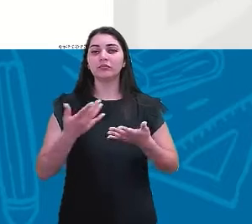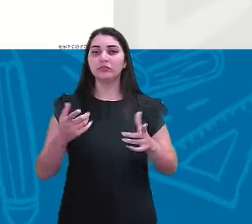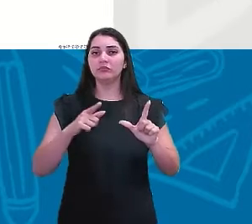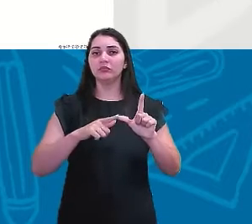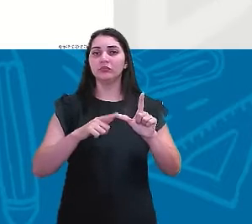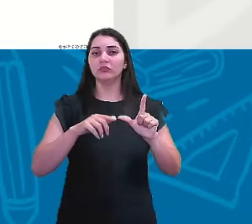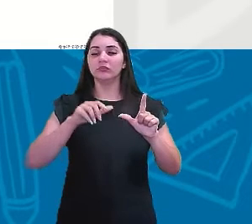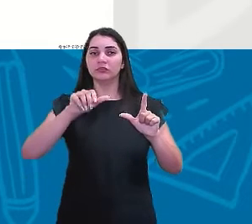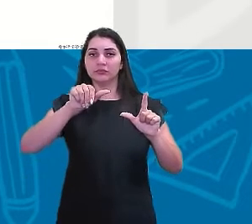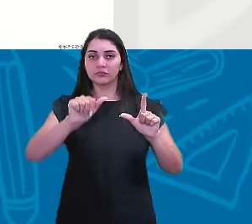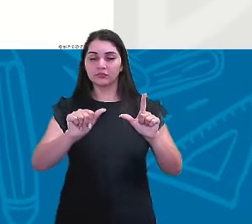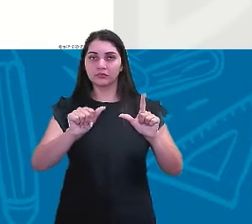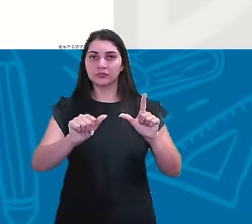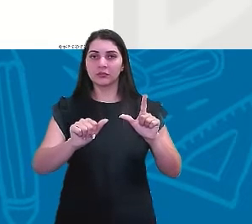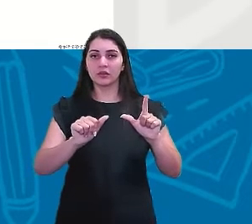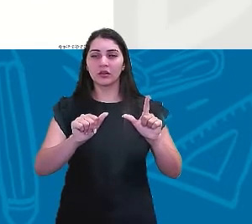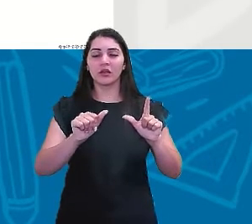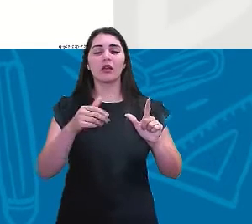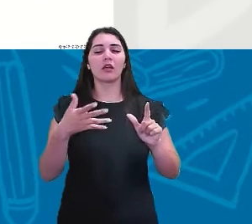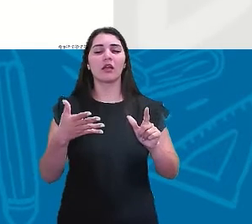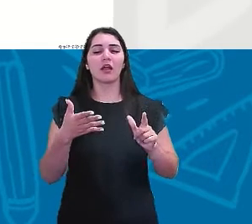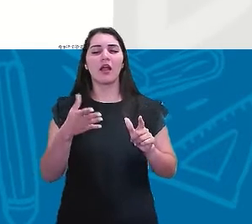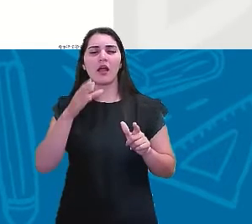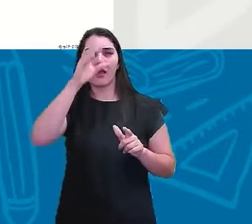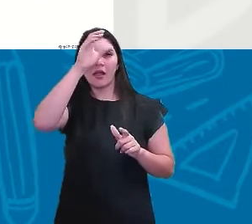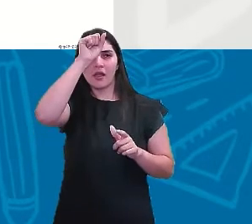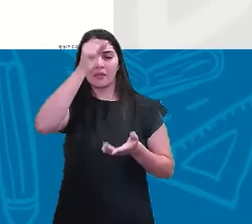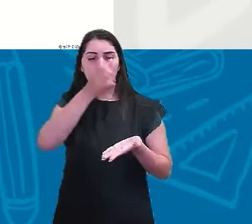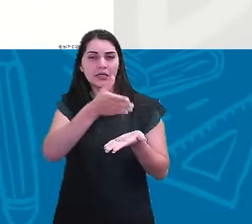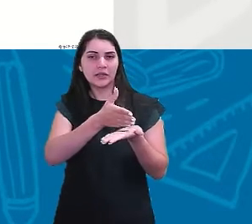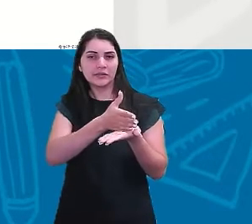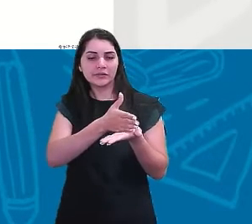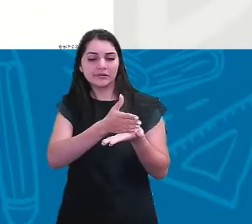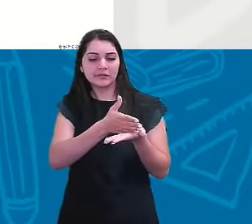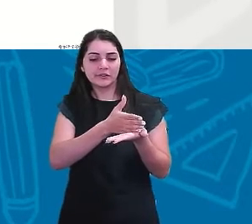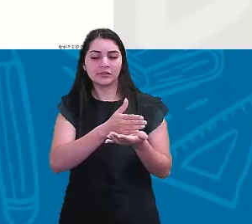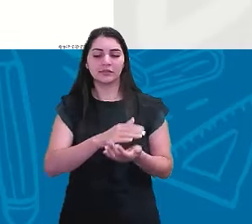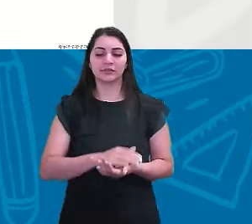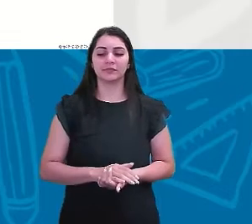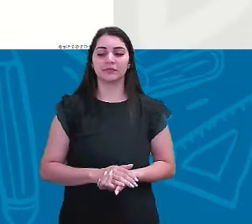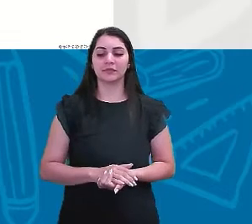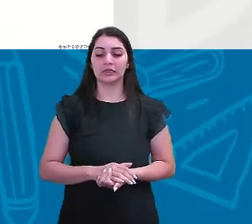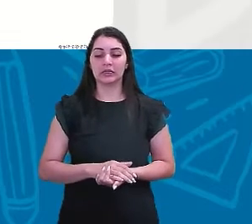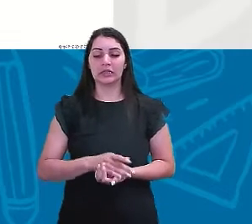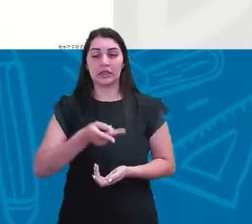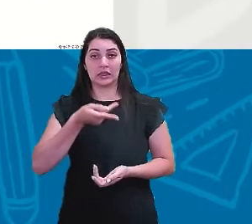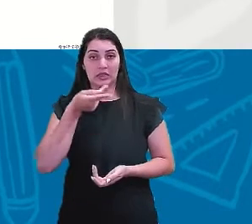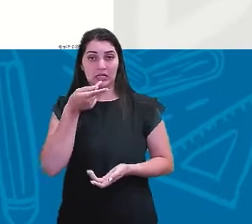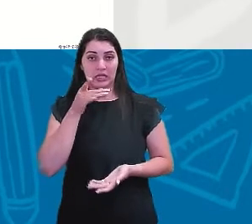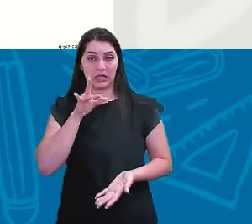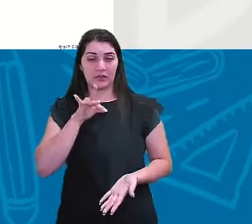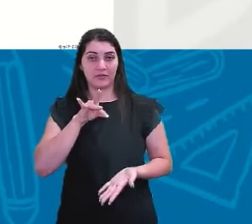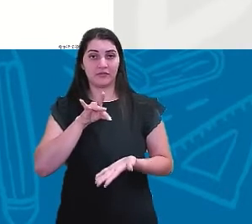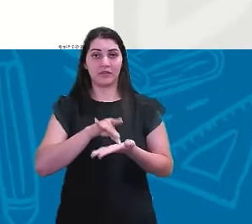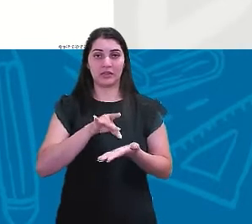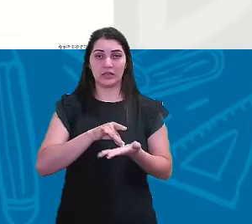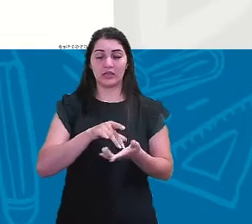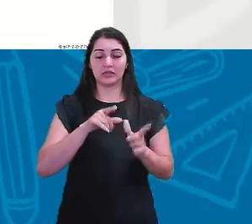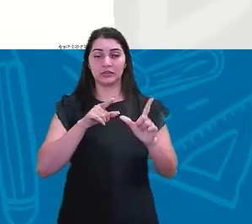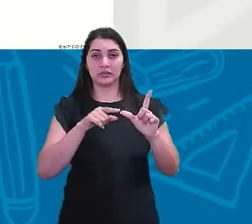Letra A, aprender a dividir. Letra B, diga a verdade. Letra